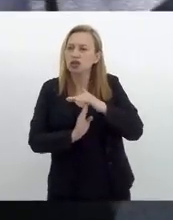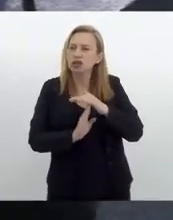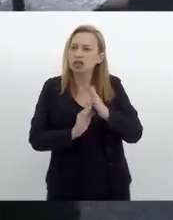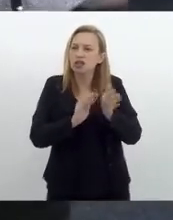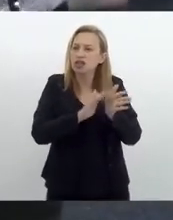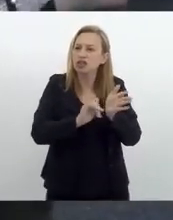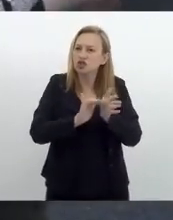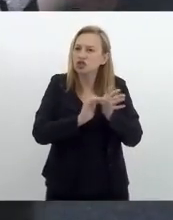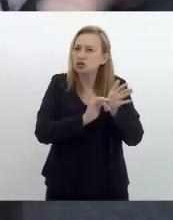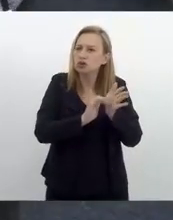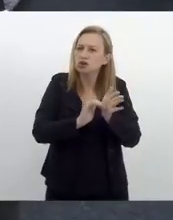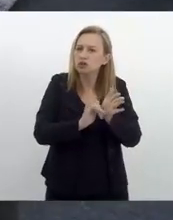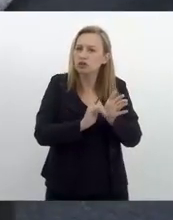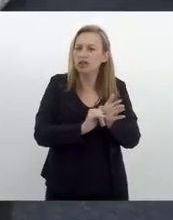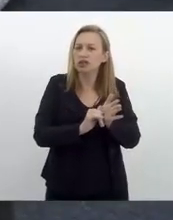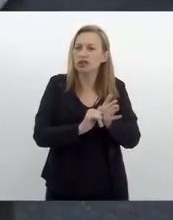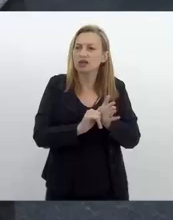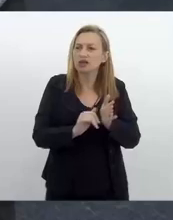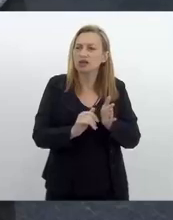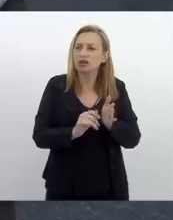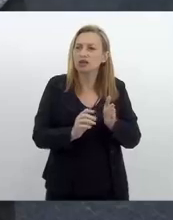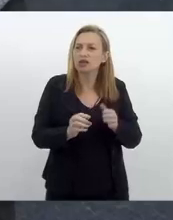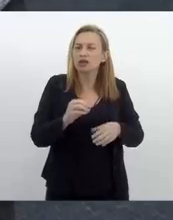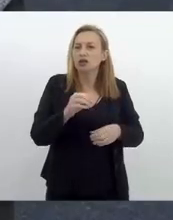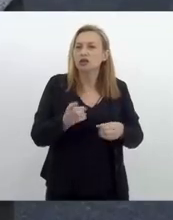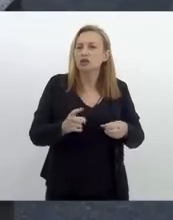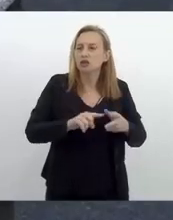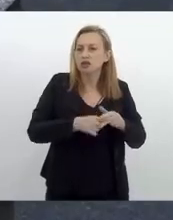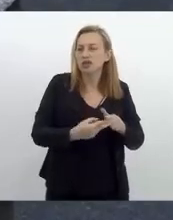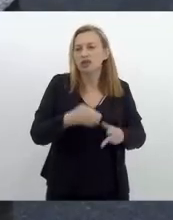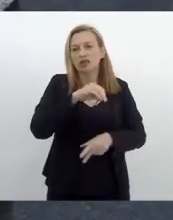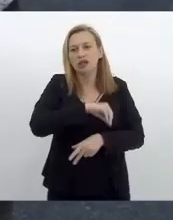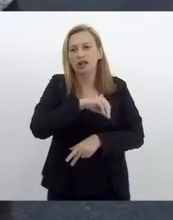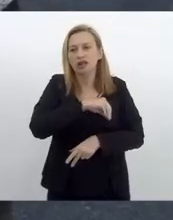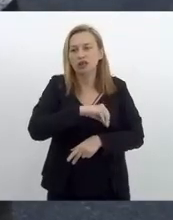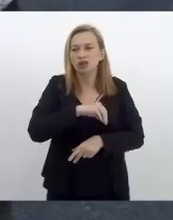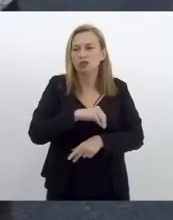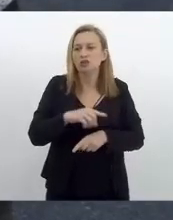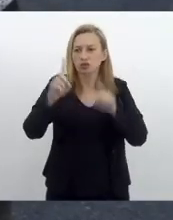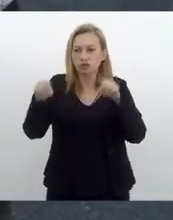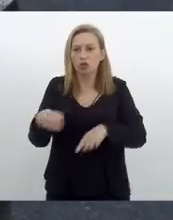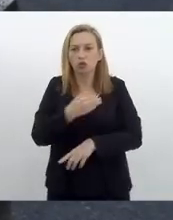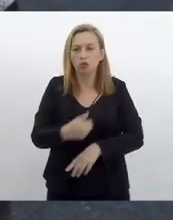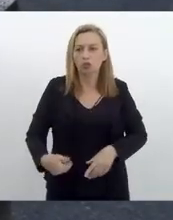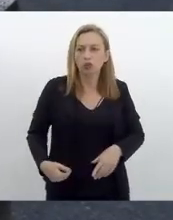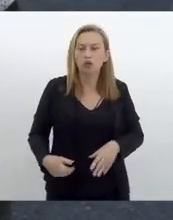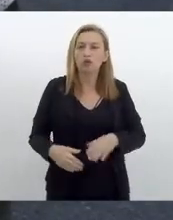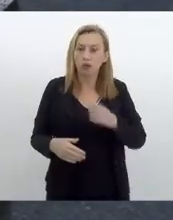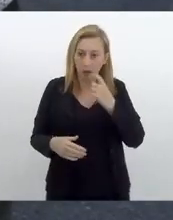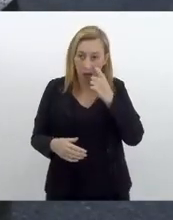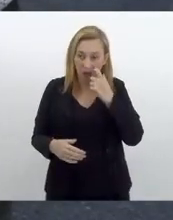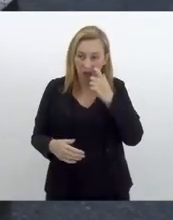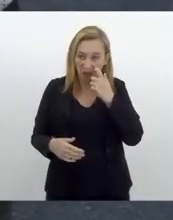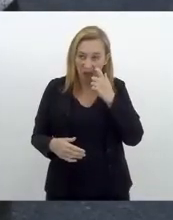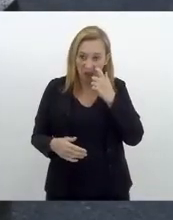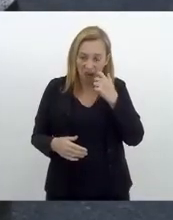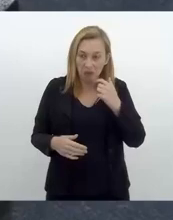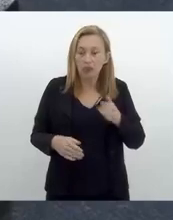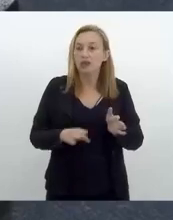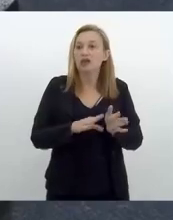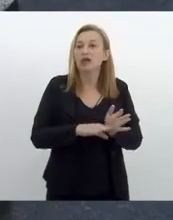despesas com recomposição salarial dos servidores públicos ou seja, as despesas referentes ao